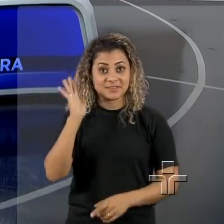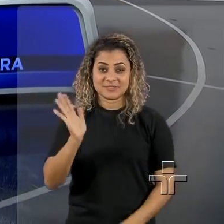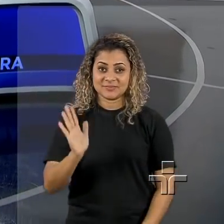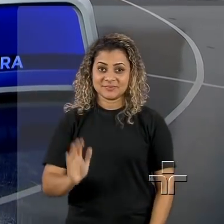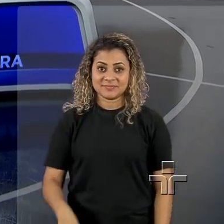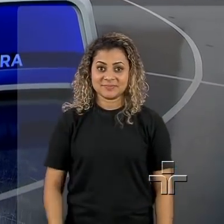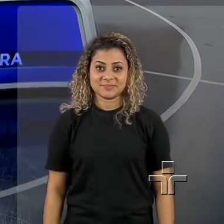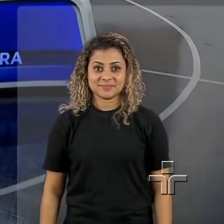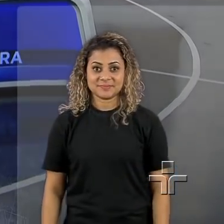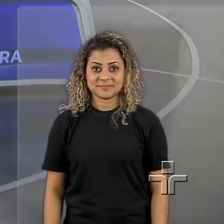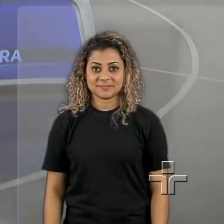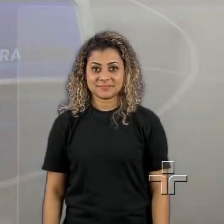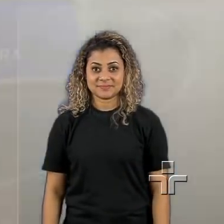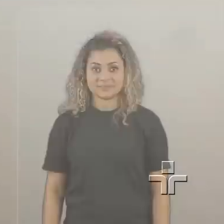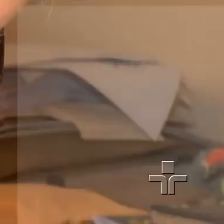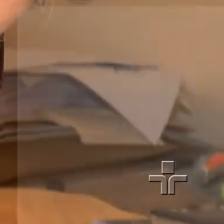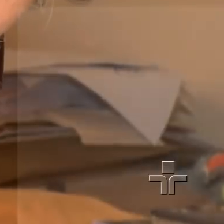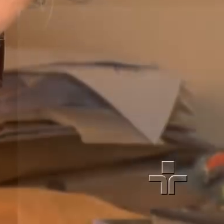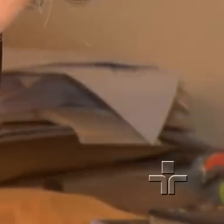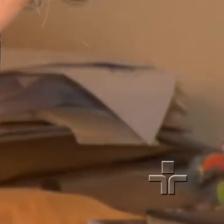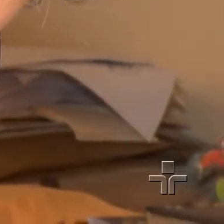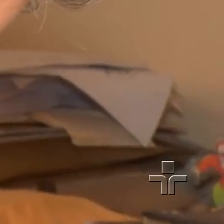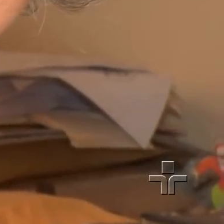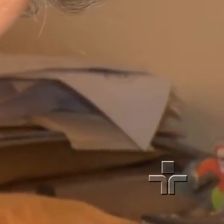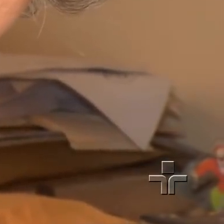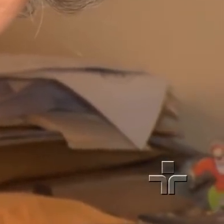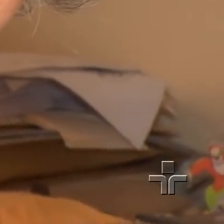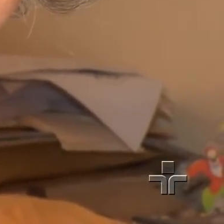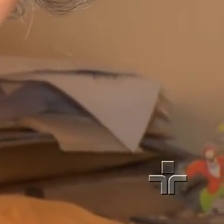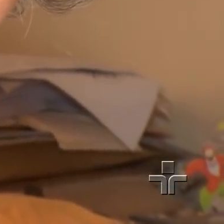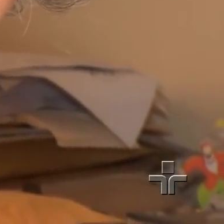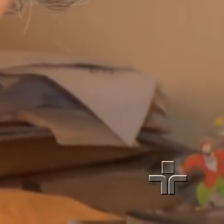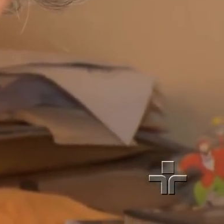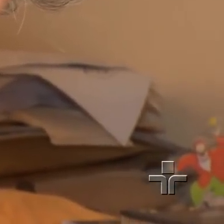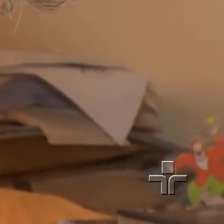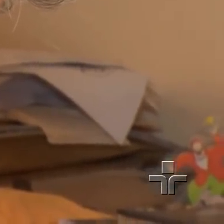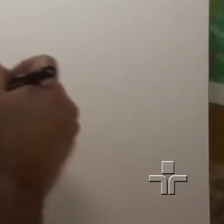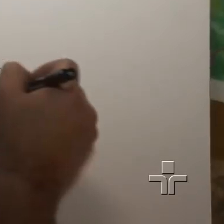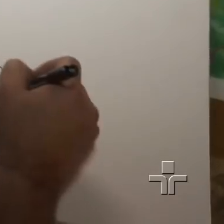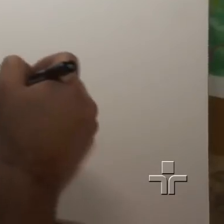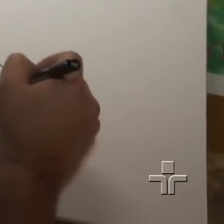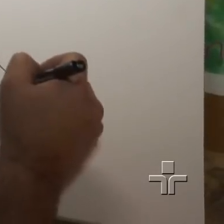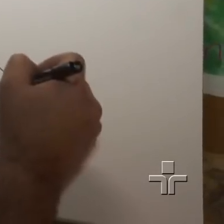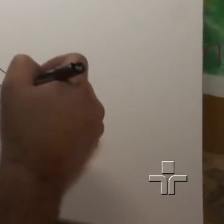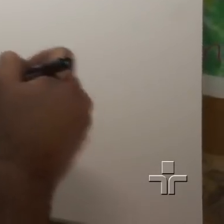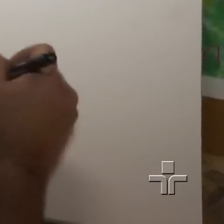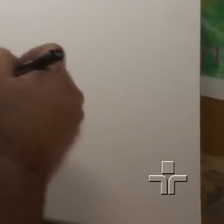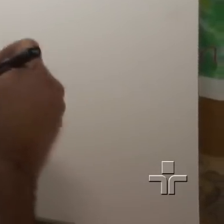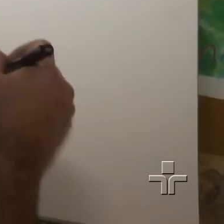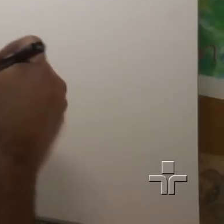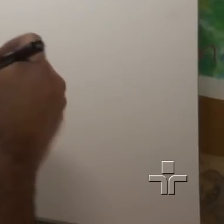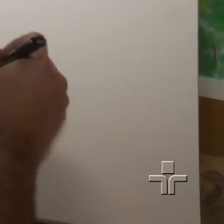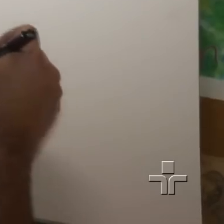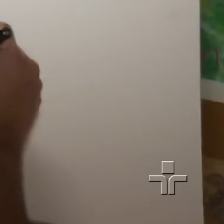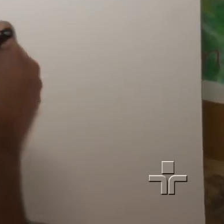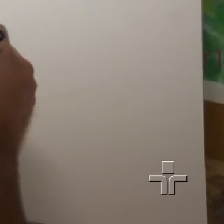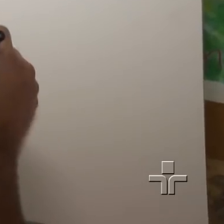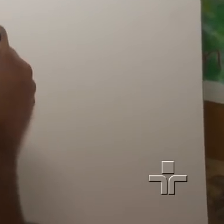social, literatura propriamente socialista do terceiro mundo era a literatura brasileira. Então isso é natural que